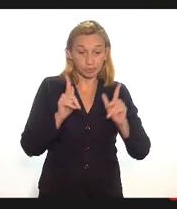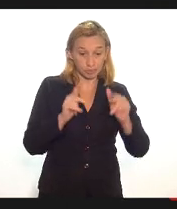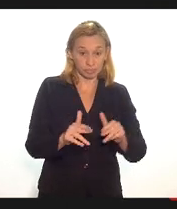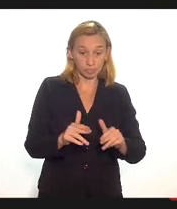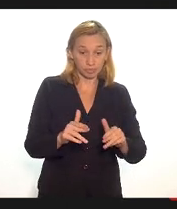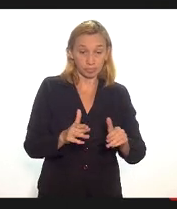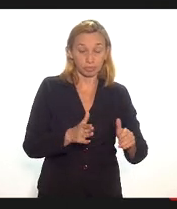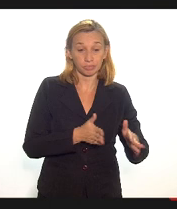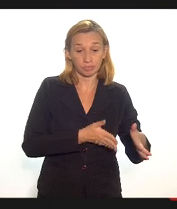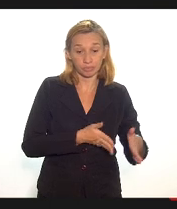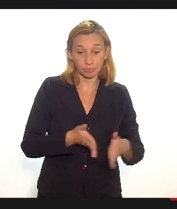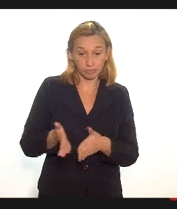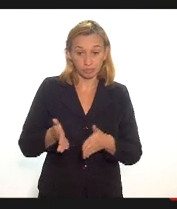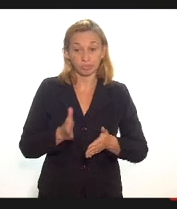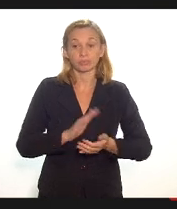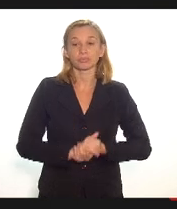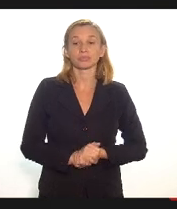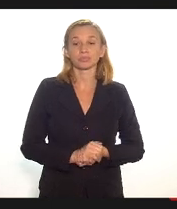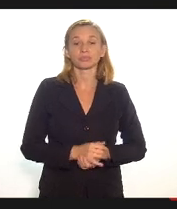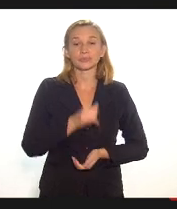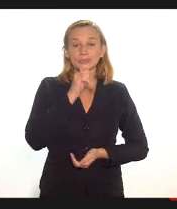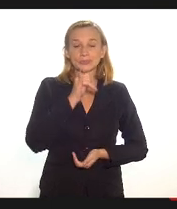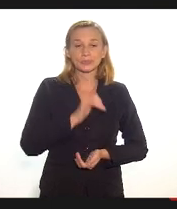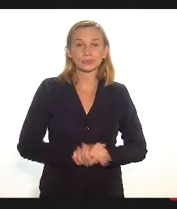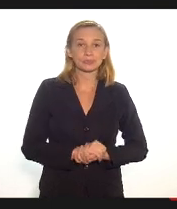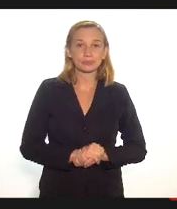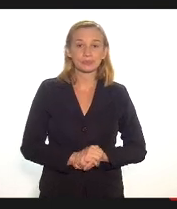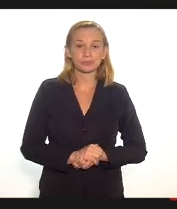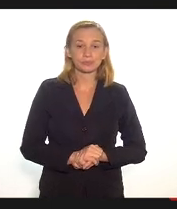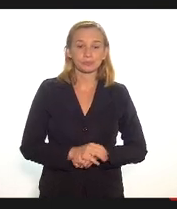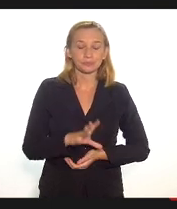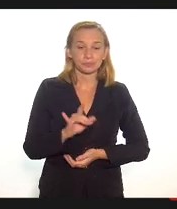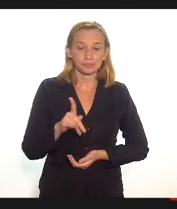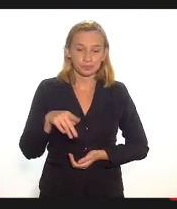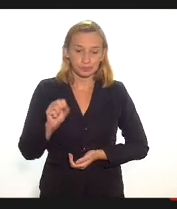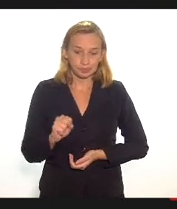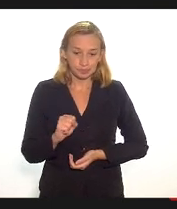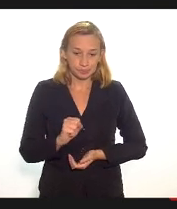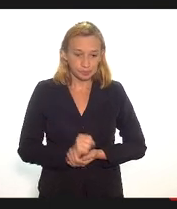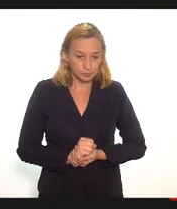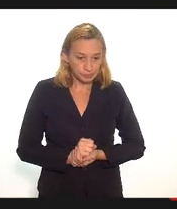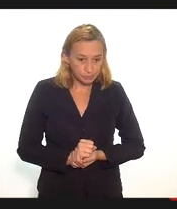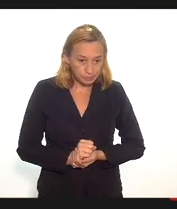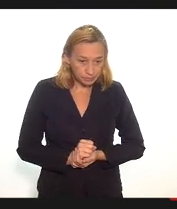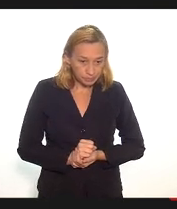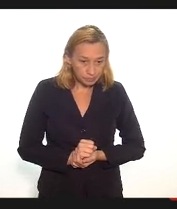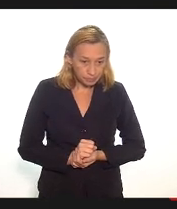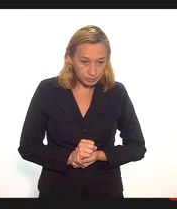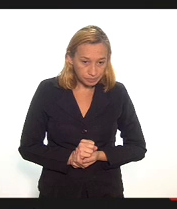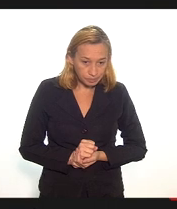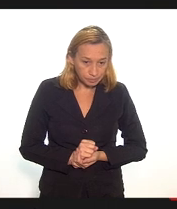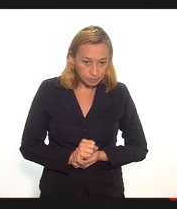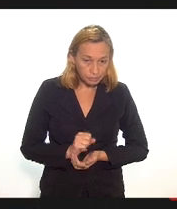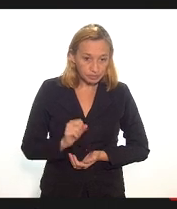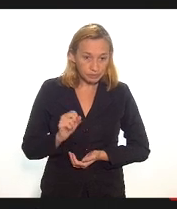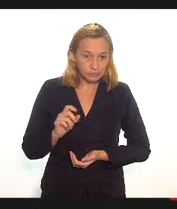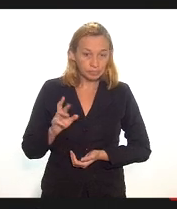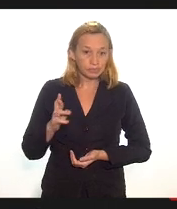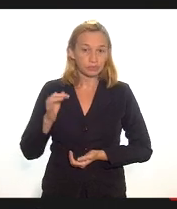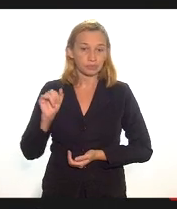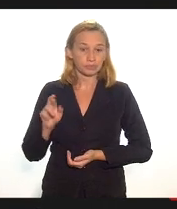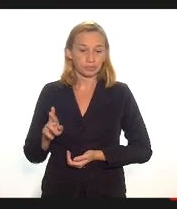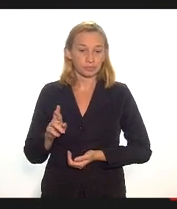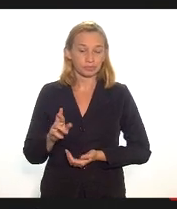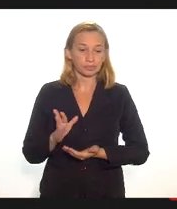campos. Por exemplo, Campo de Albacora e Marlim, ele elencou investimentos em